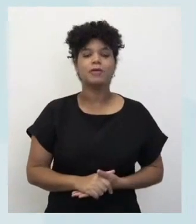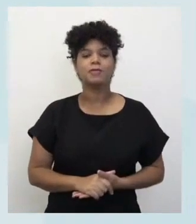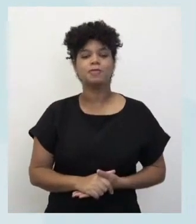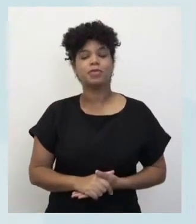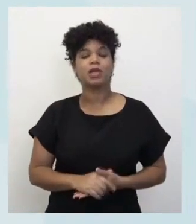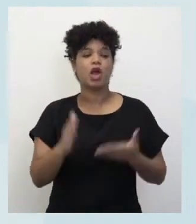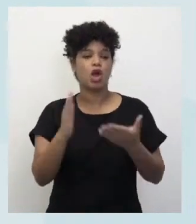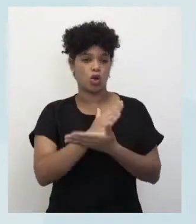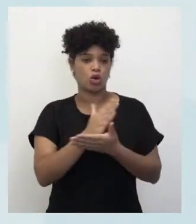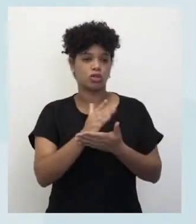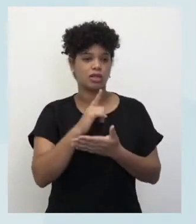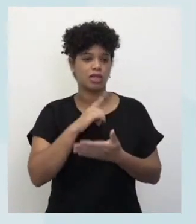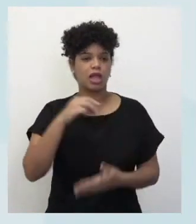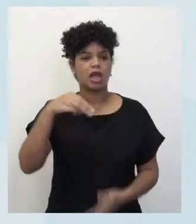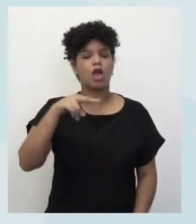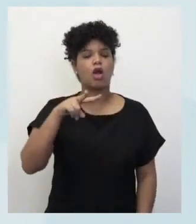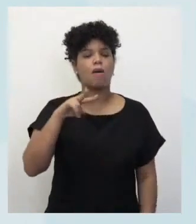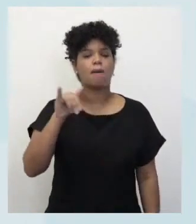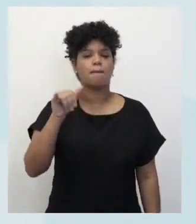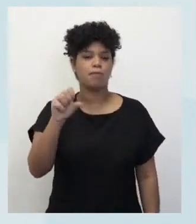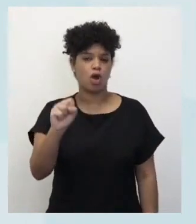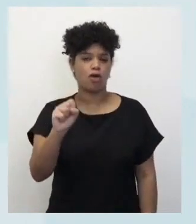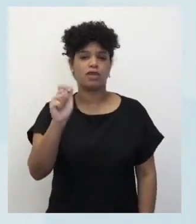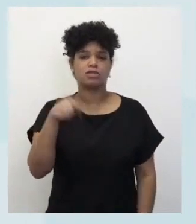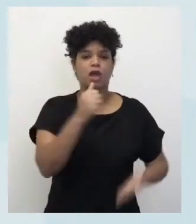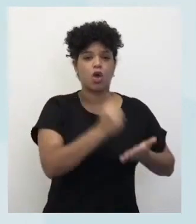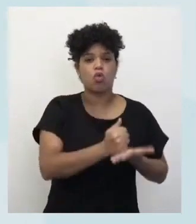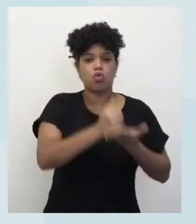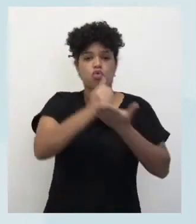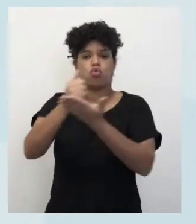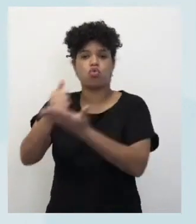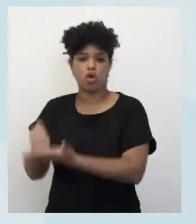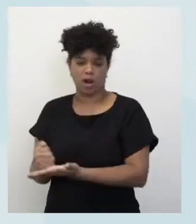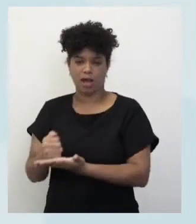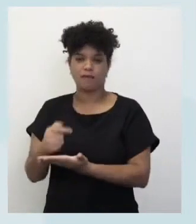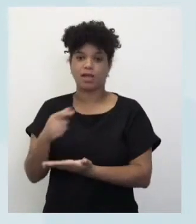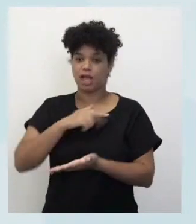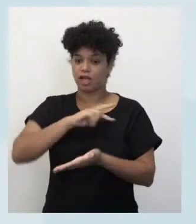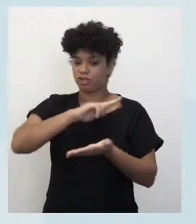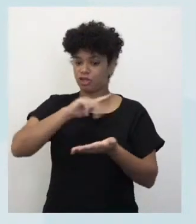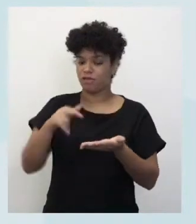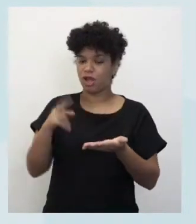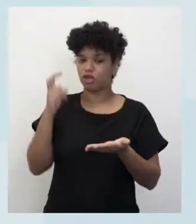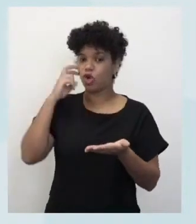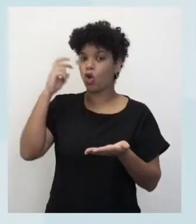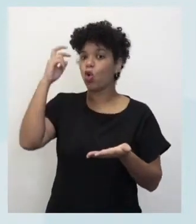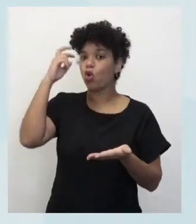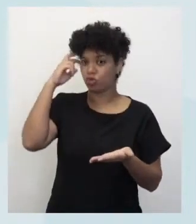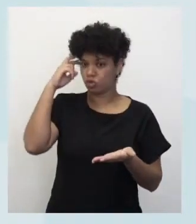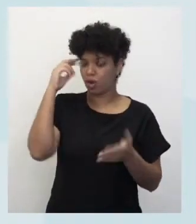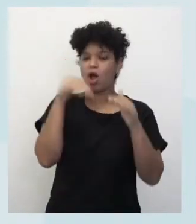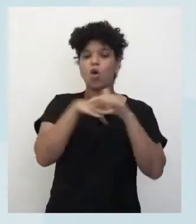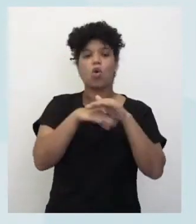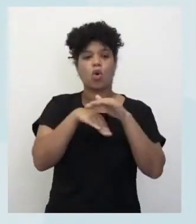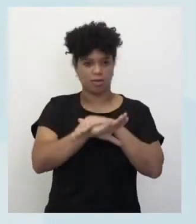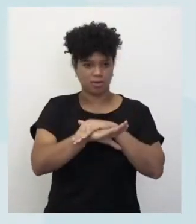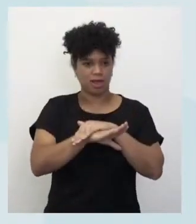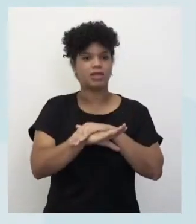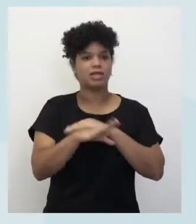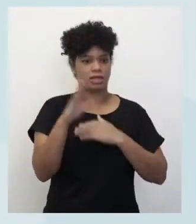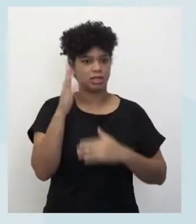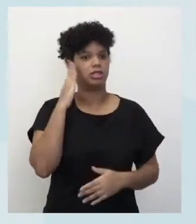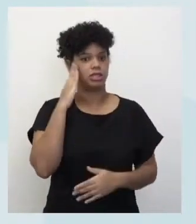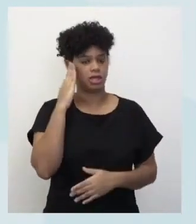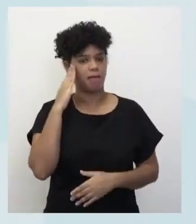os bens móveis, que podem ser transportados e reúnem acervos e coleções. Ou seja, né, nos bens simbólicos aí,